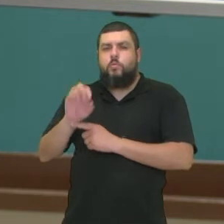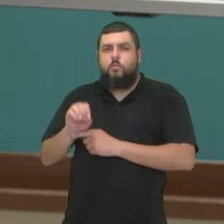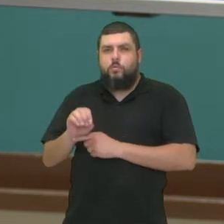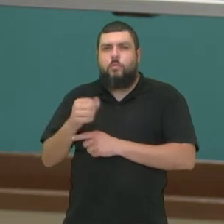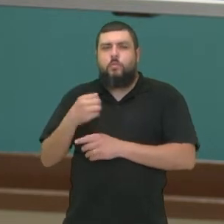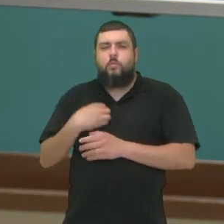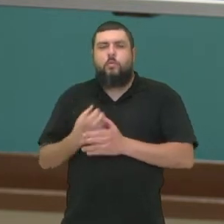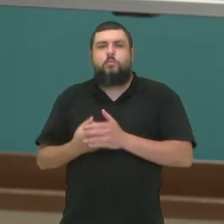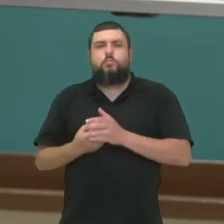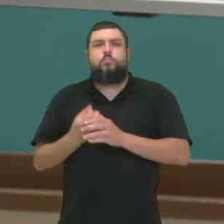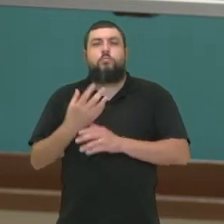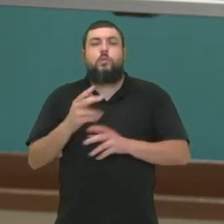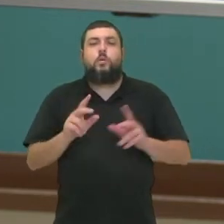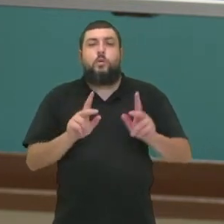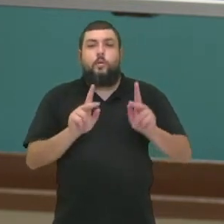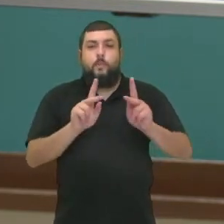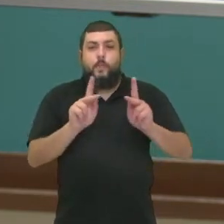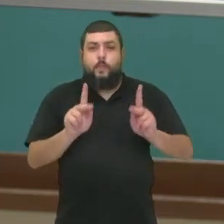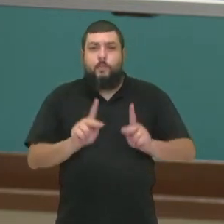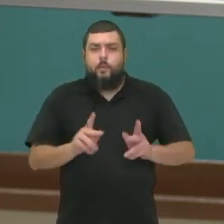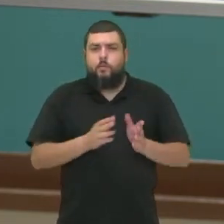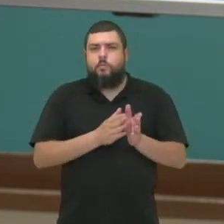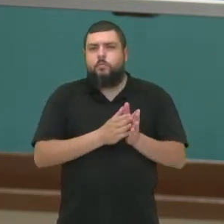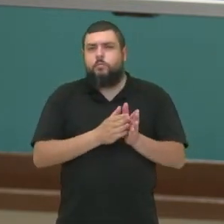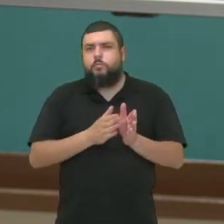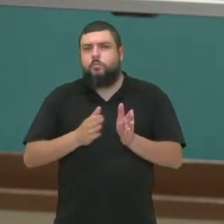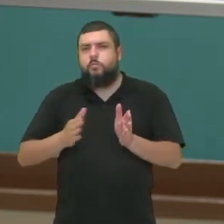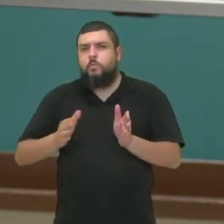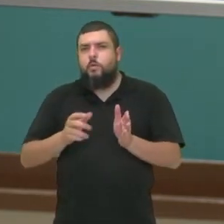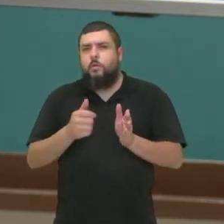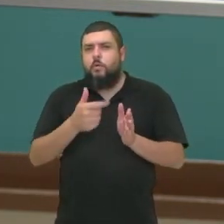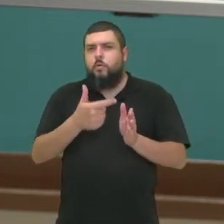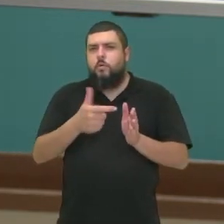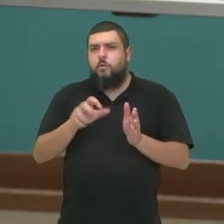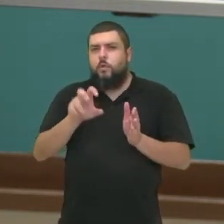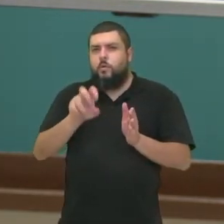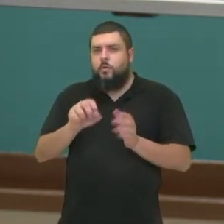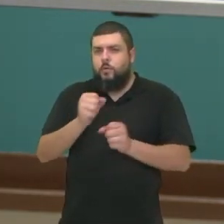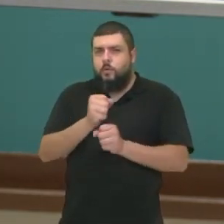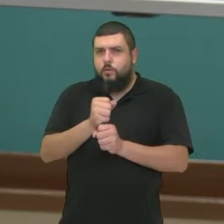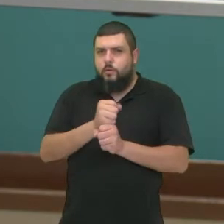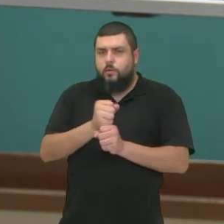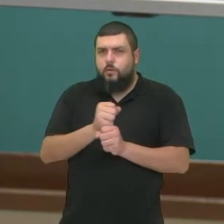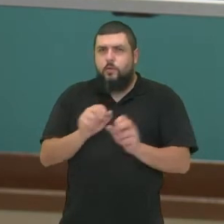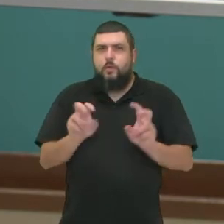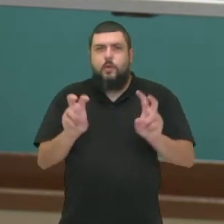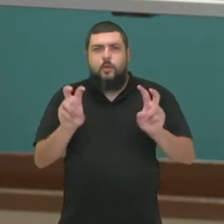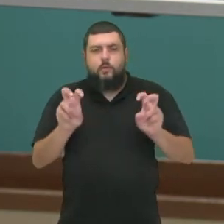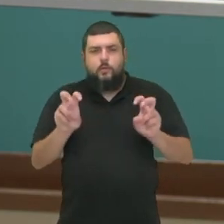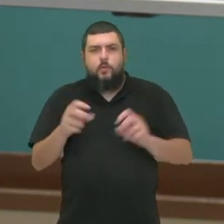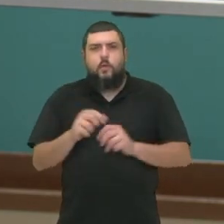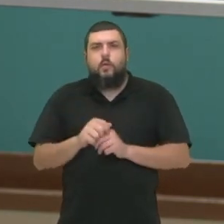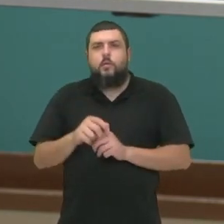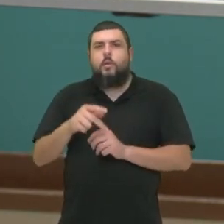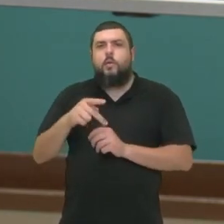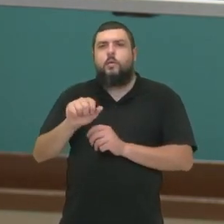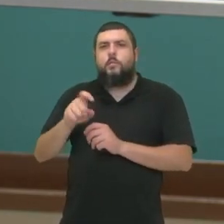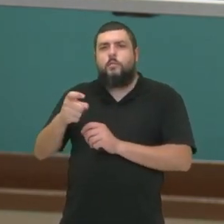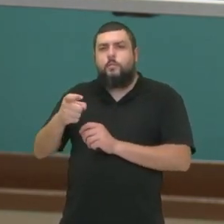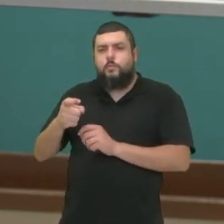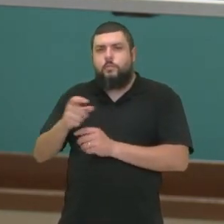250 anos antes de Cristo... E ficou conhecido como Pax Romana. Aqui vocês têm um busto de Otaviano em 30 anos de